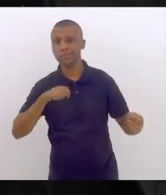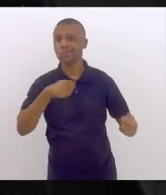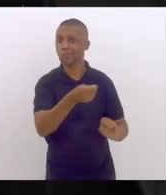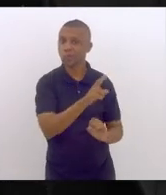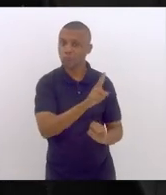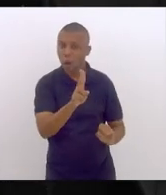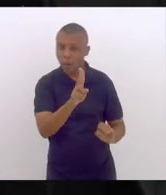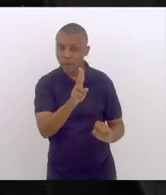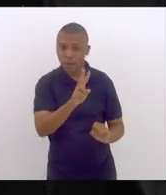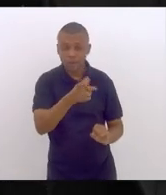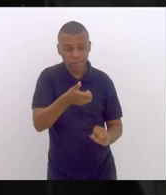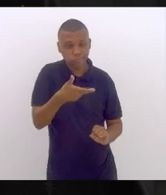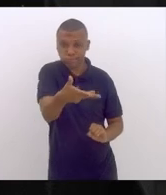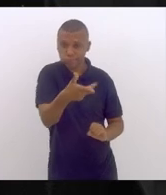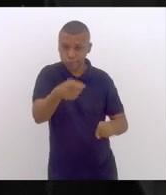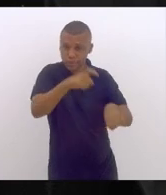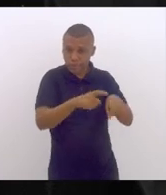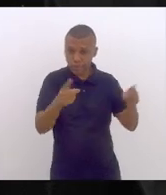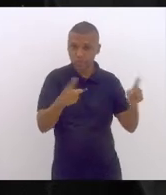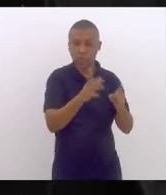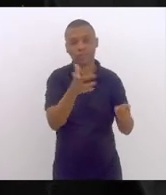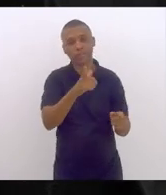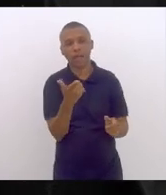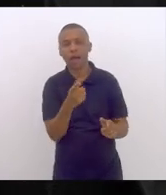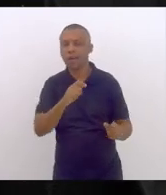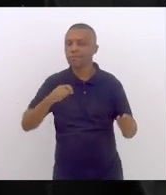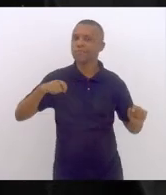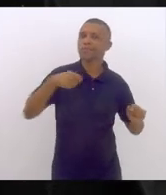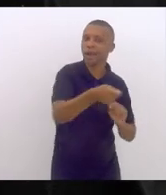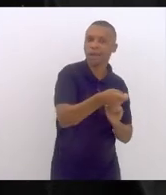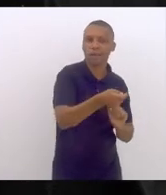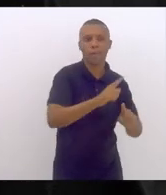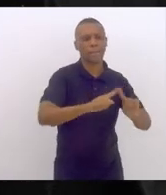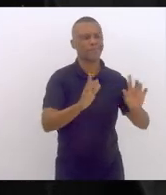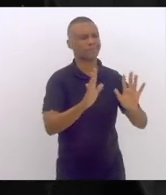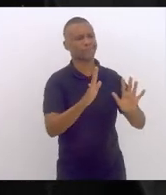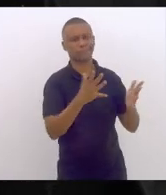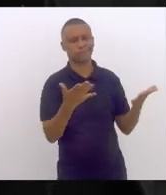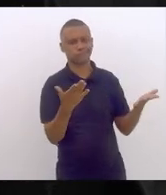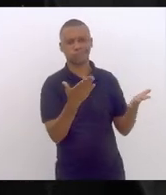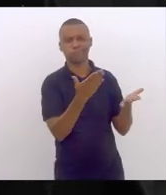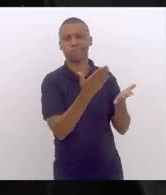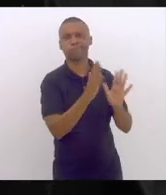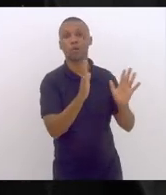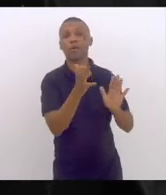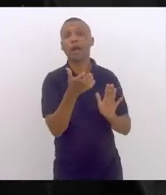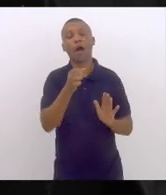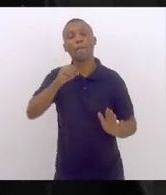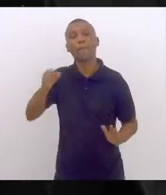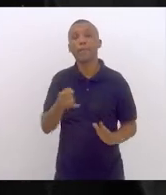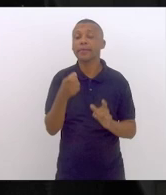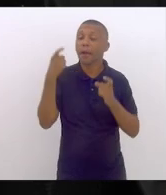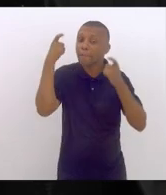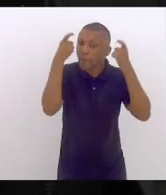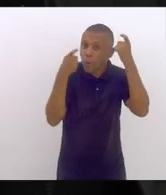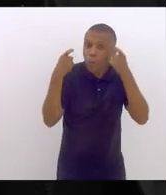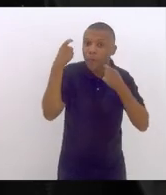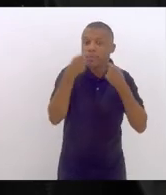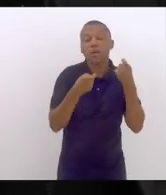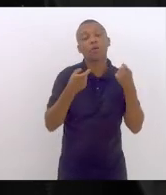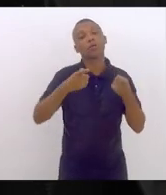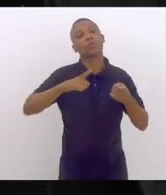feito em curto espaço de tempo já tá tendo dado um nome a ela mas exotimos à parte eu quero ressaltar esta preocupação que tenho